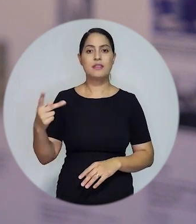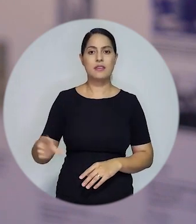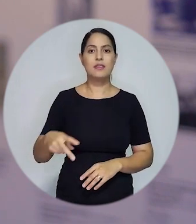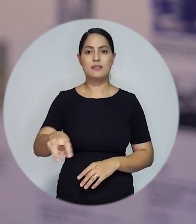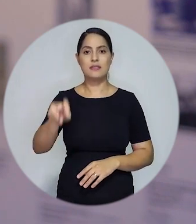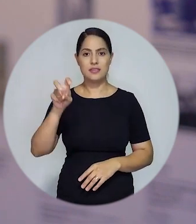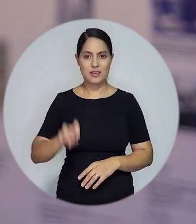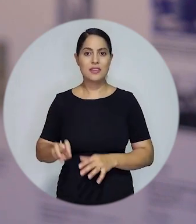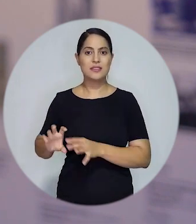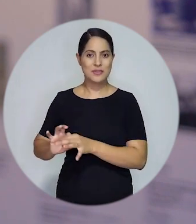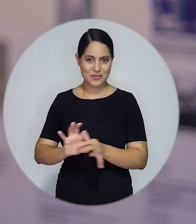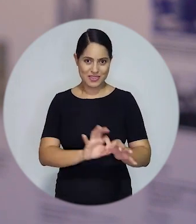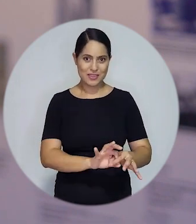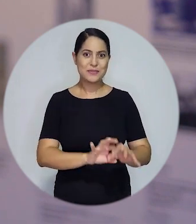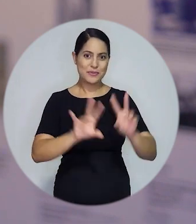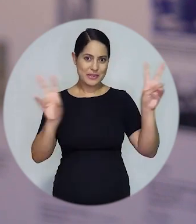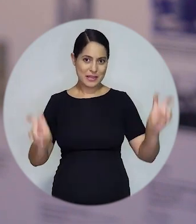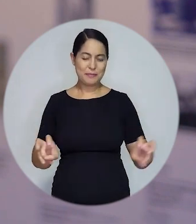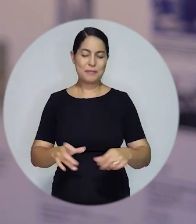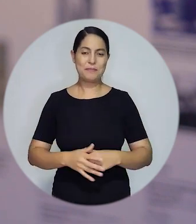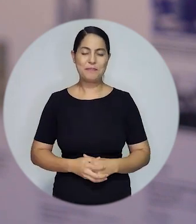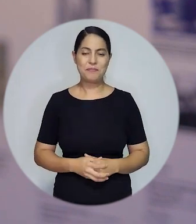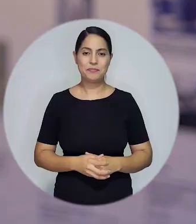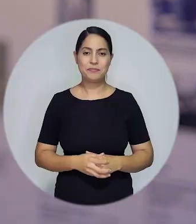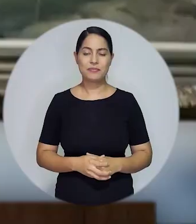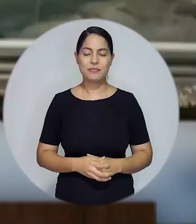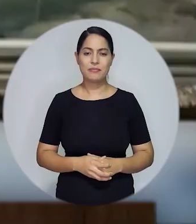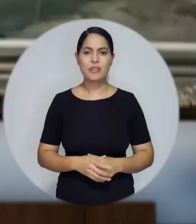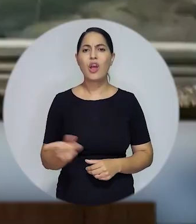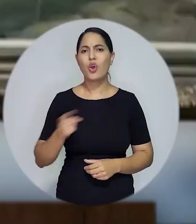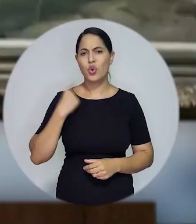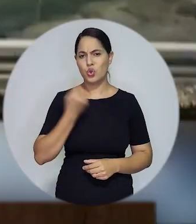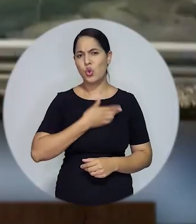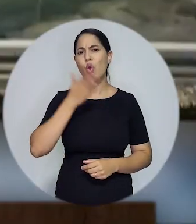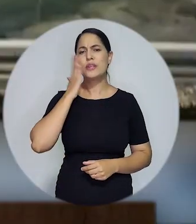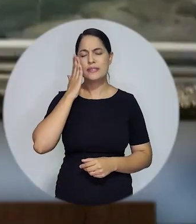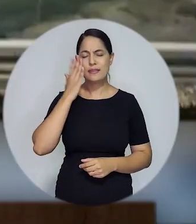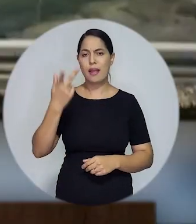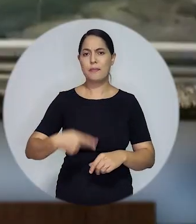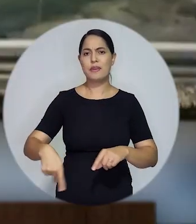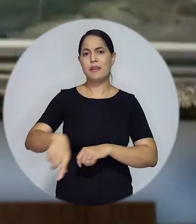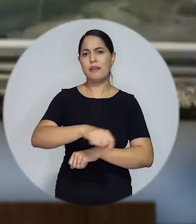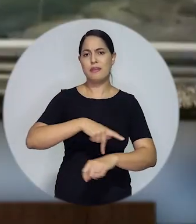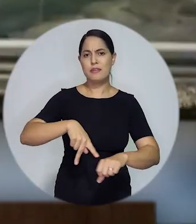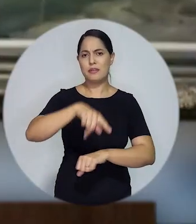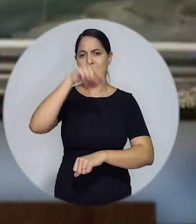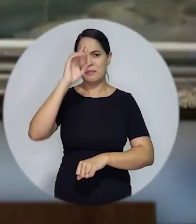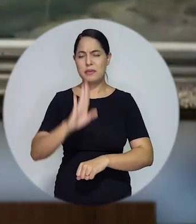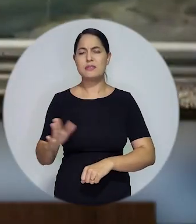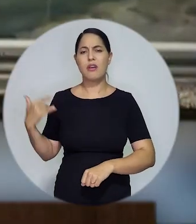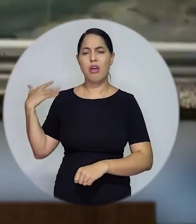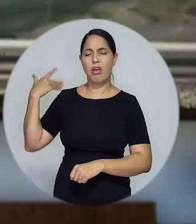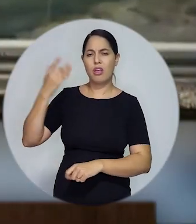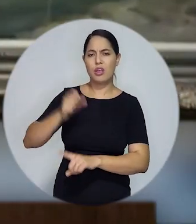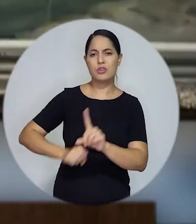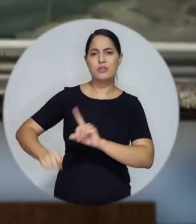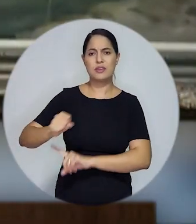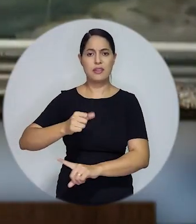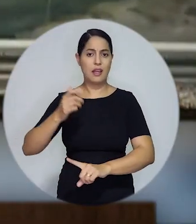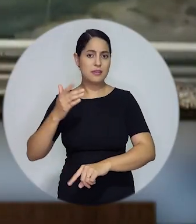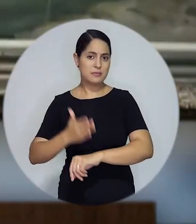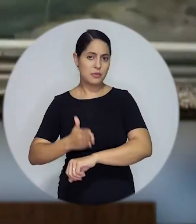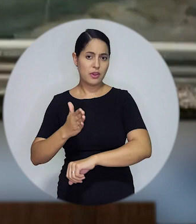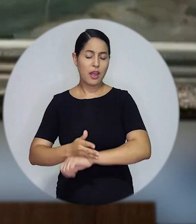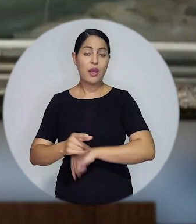Migalhas, Miguel Matos, assumiu a presidência da pasta. Sabemos que a comunicação se tornou algo extremamente complexo nas